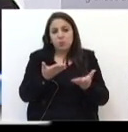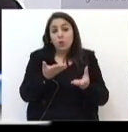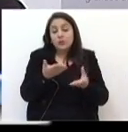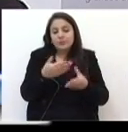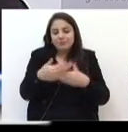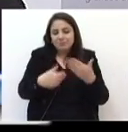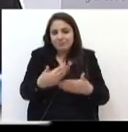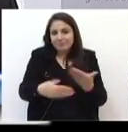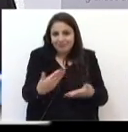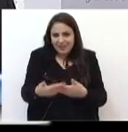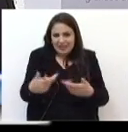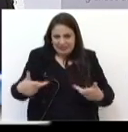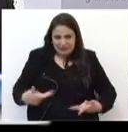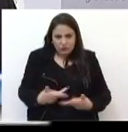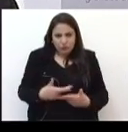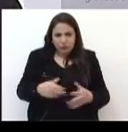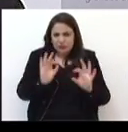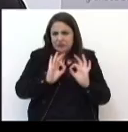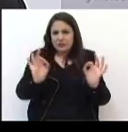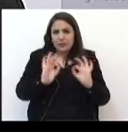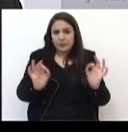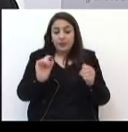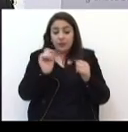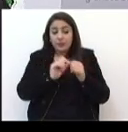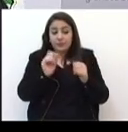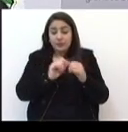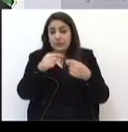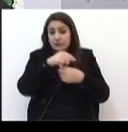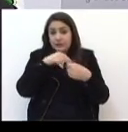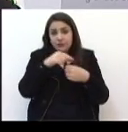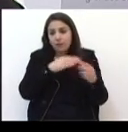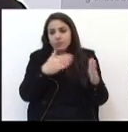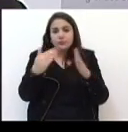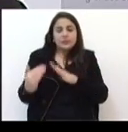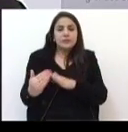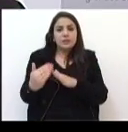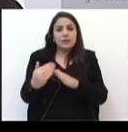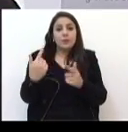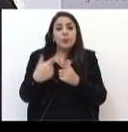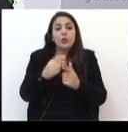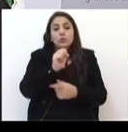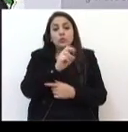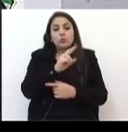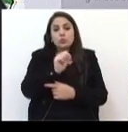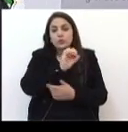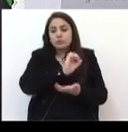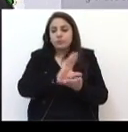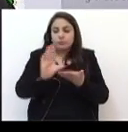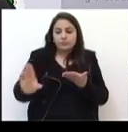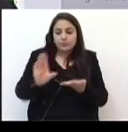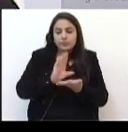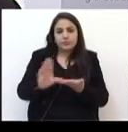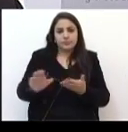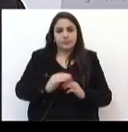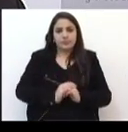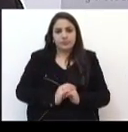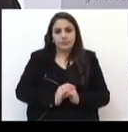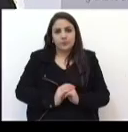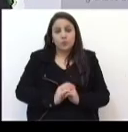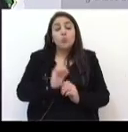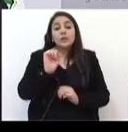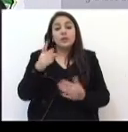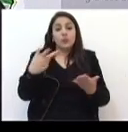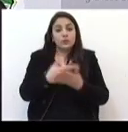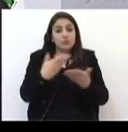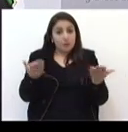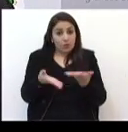eletivos, eram realizados em cidades vizinhas através de repasse de verbas do Sistema Único de Saúde. O que está ocorrendo